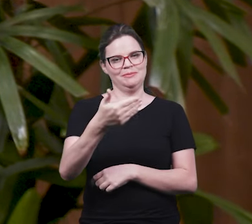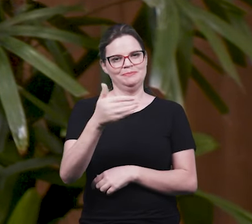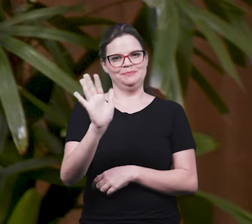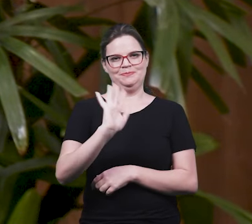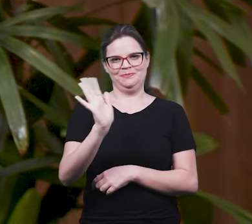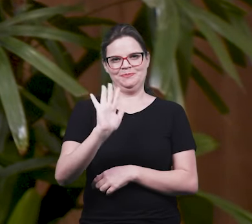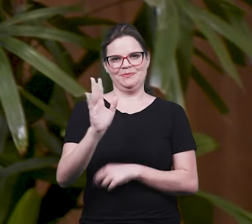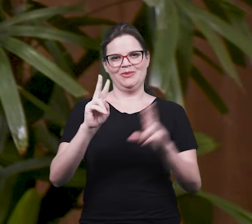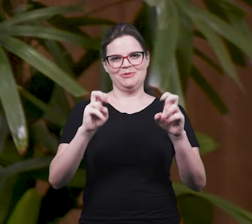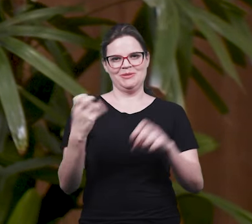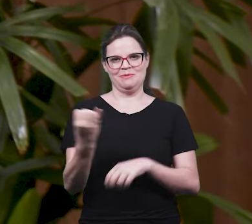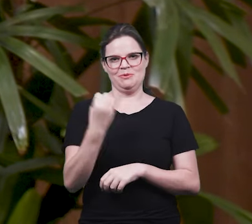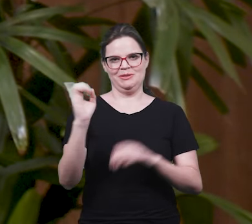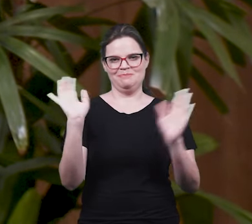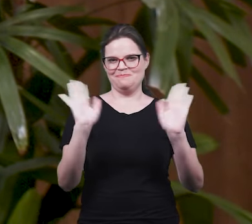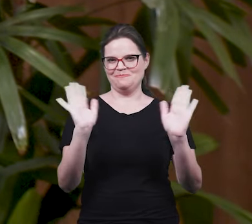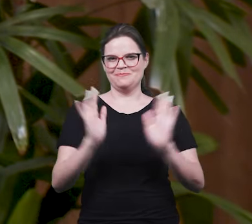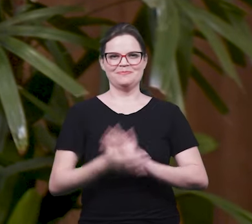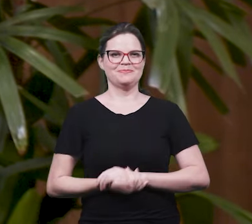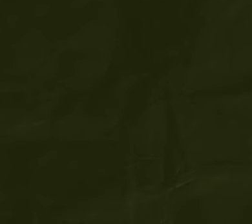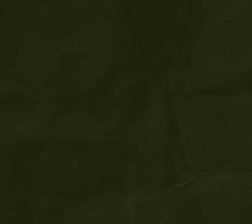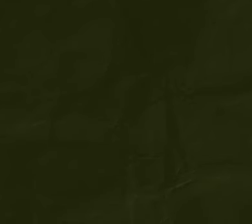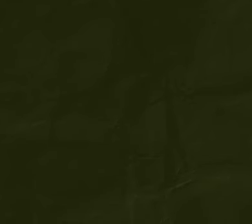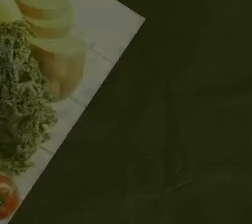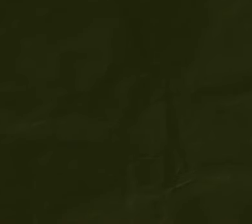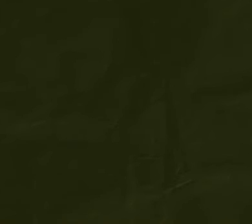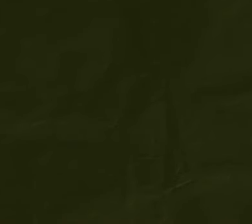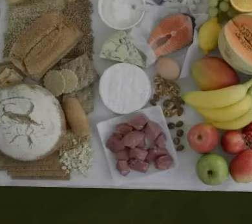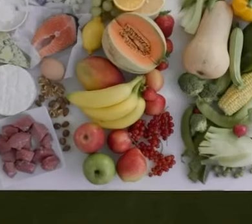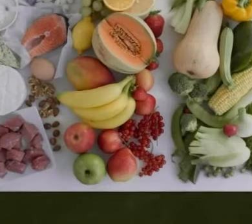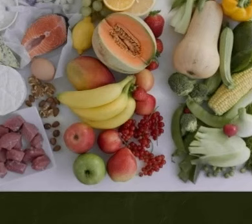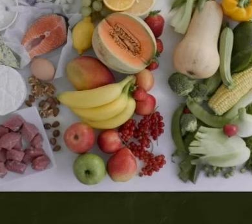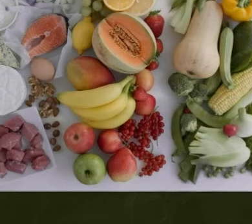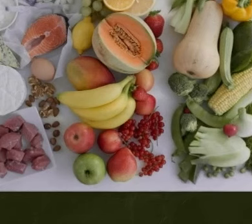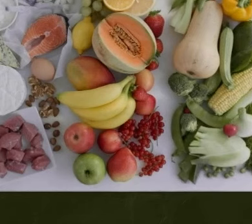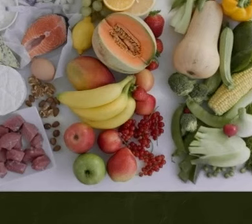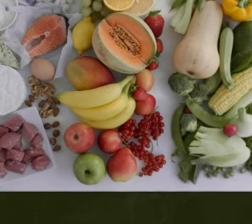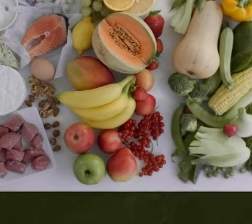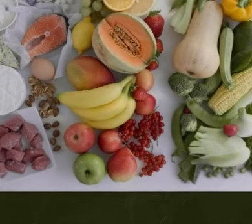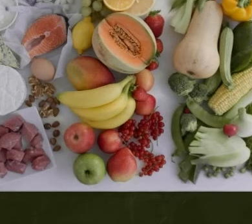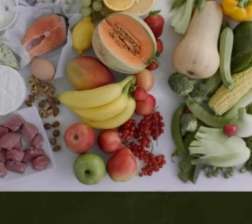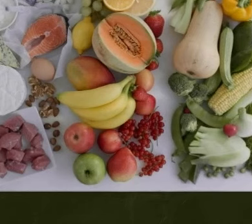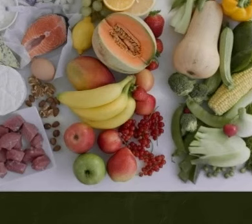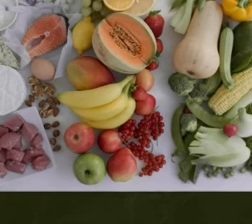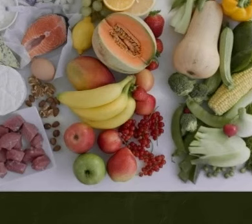vem para mais um tema relevante. Até mais! Thank you.